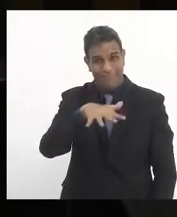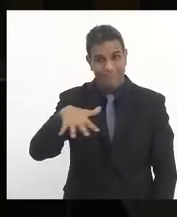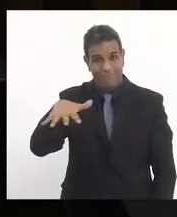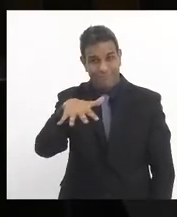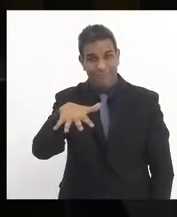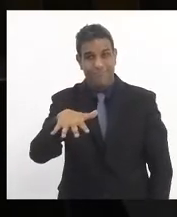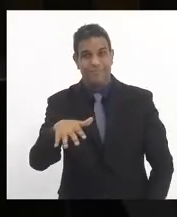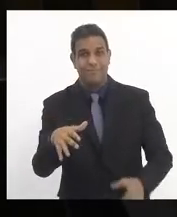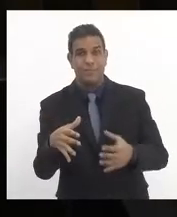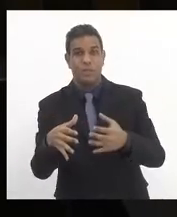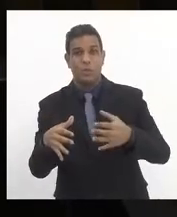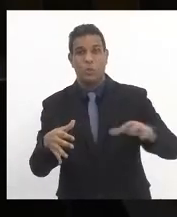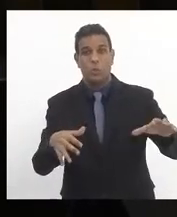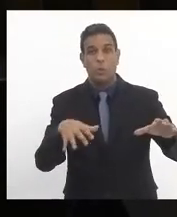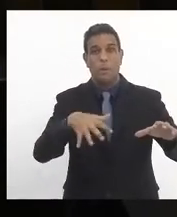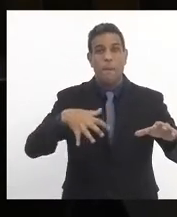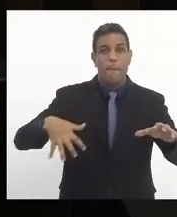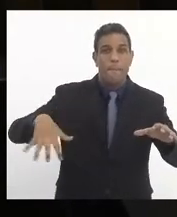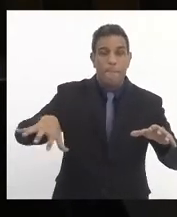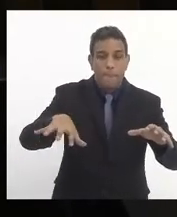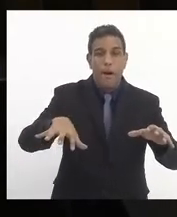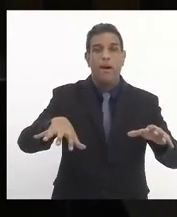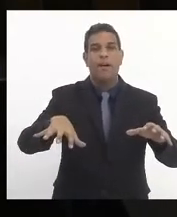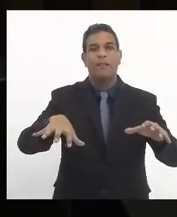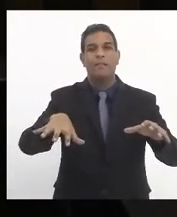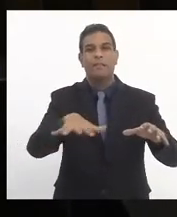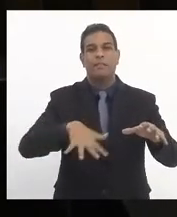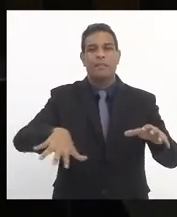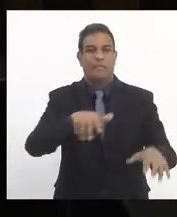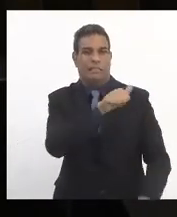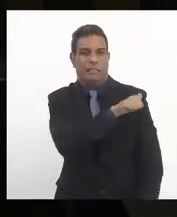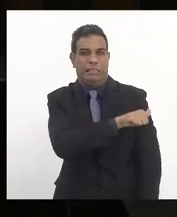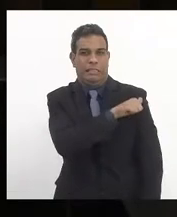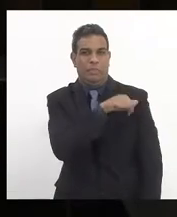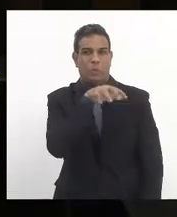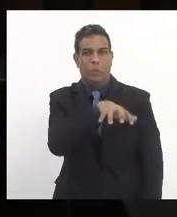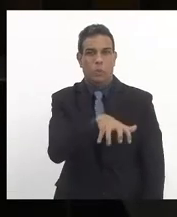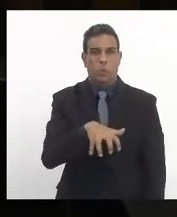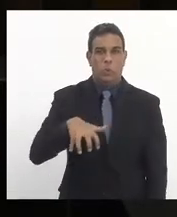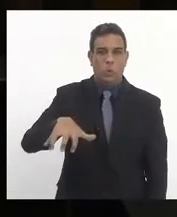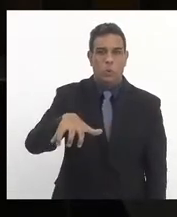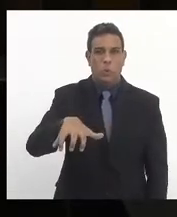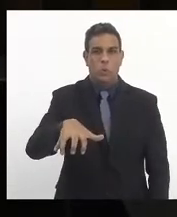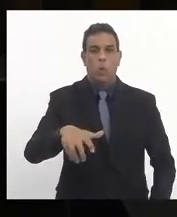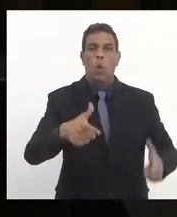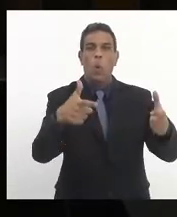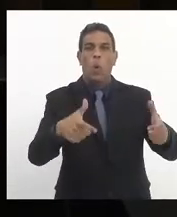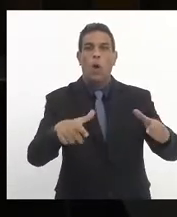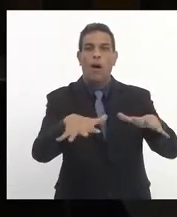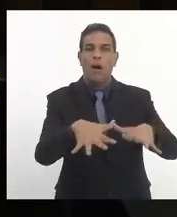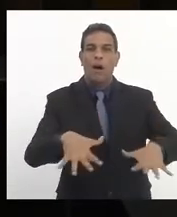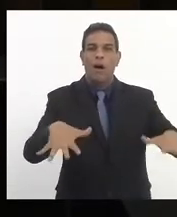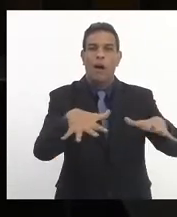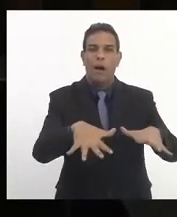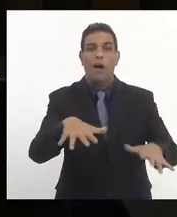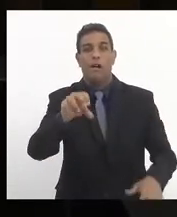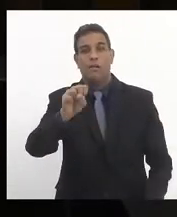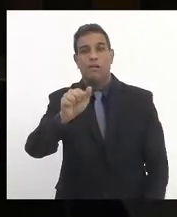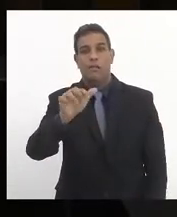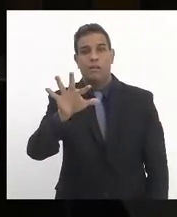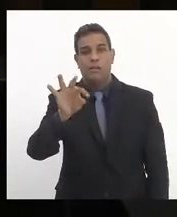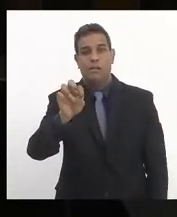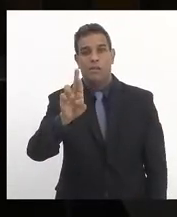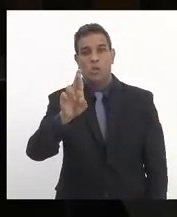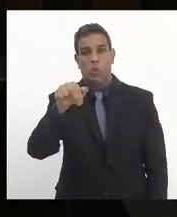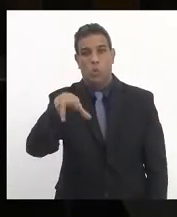de Araruama com Saquarema, do pré-sal, tinha uma área chamada Saturno, que os geólogos